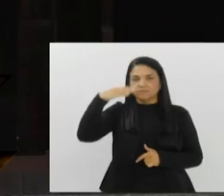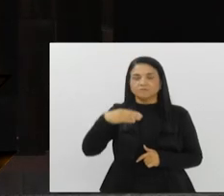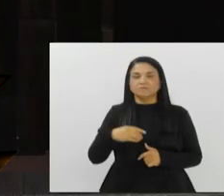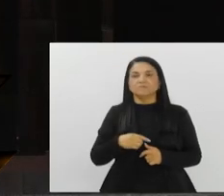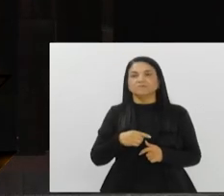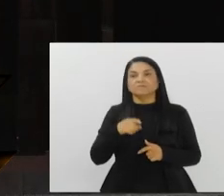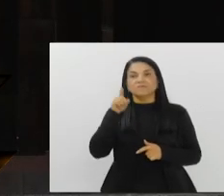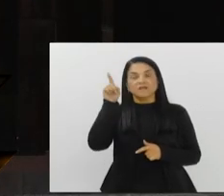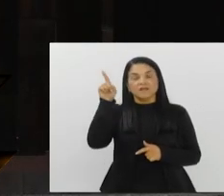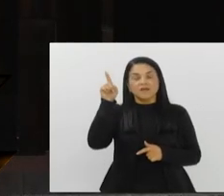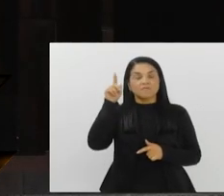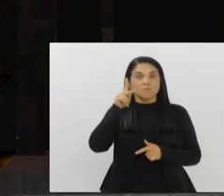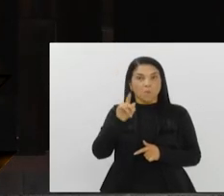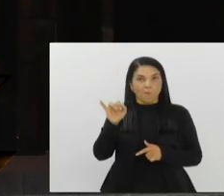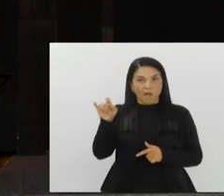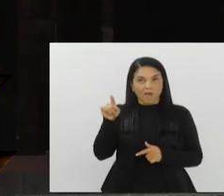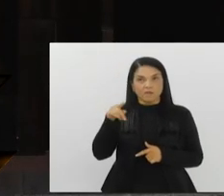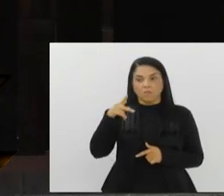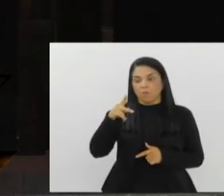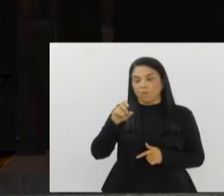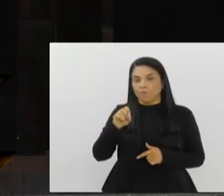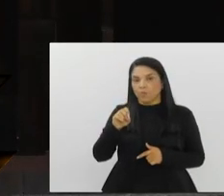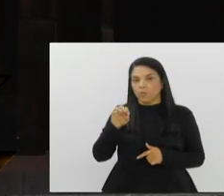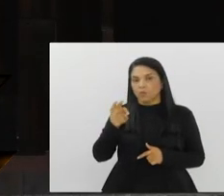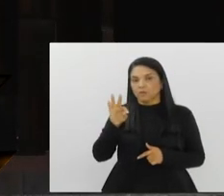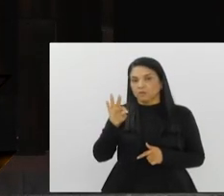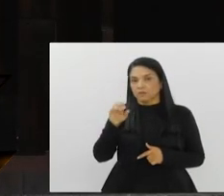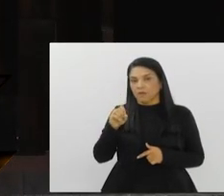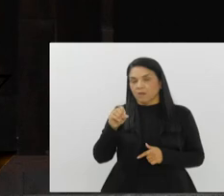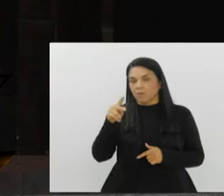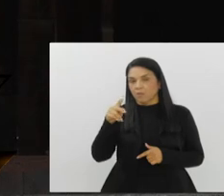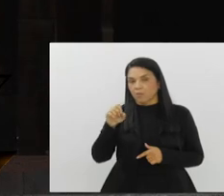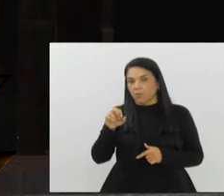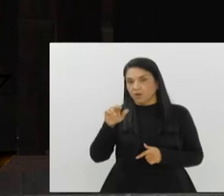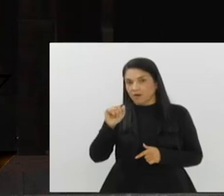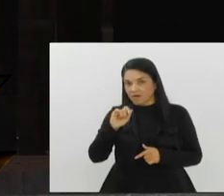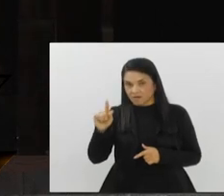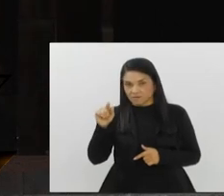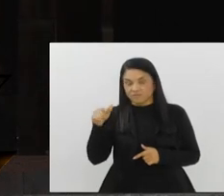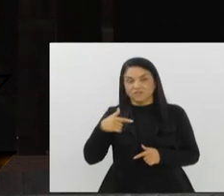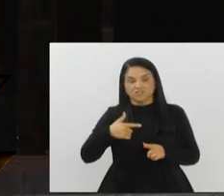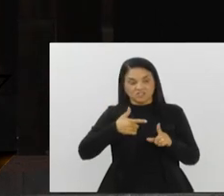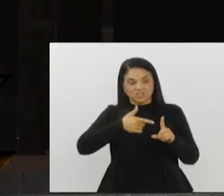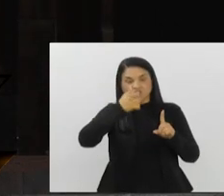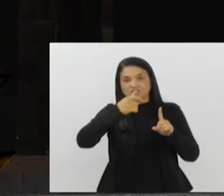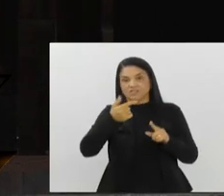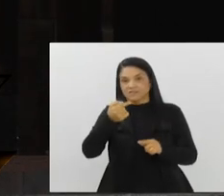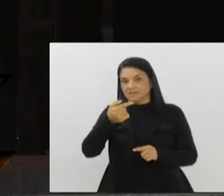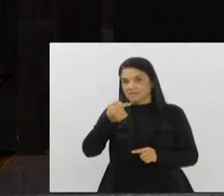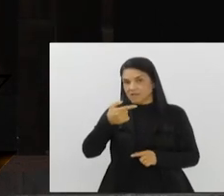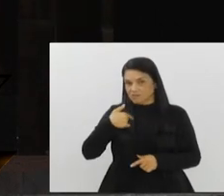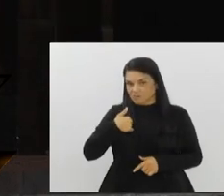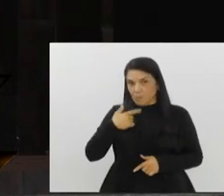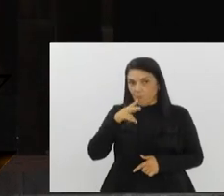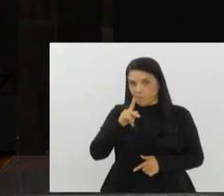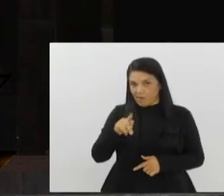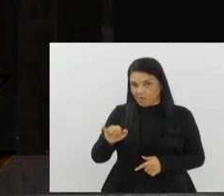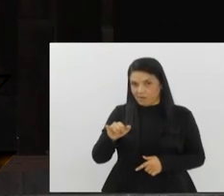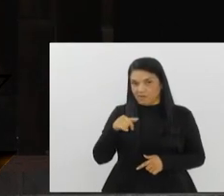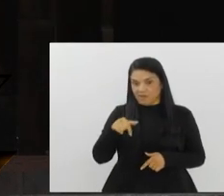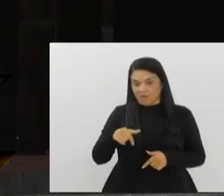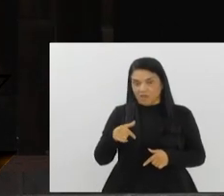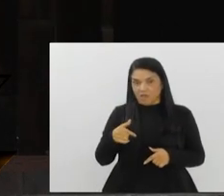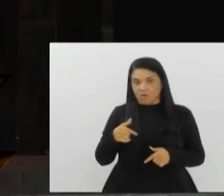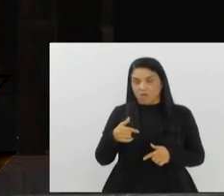e lá em pon Porã que ele tomou os 17 tiros então é mais ou menos receber uma